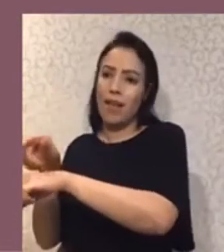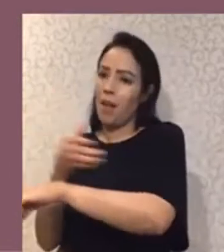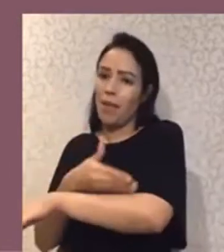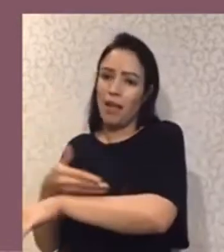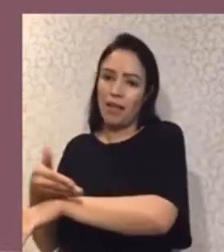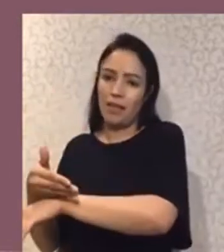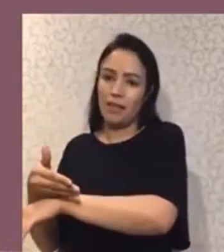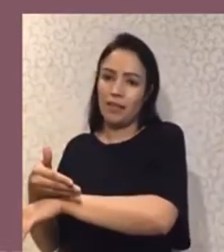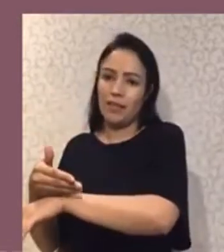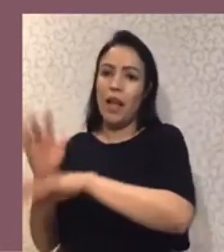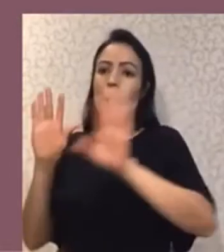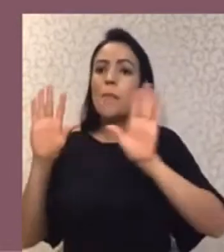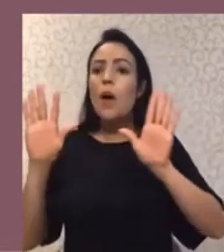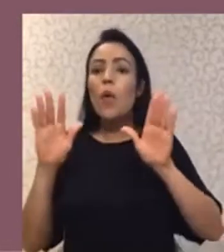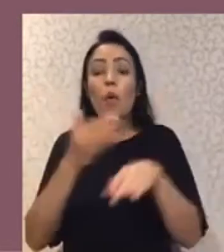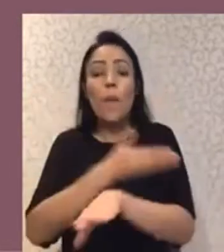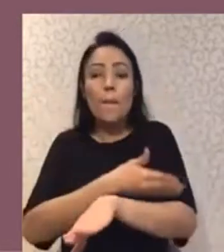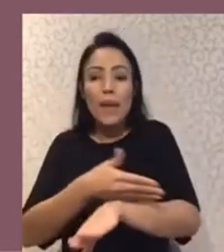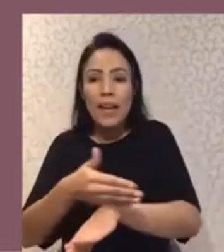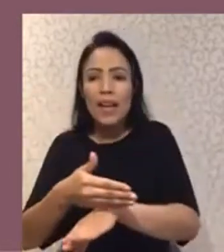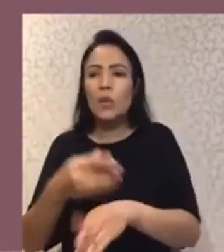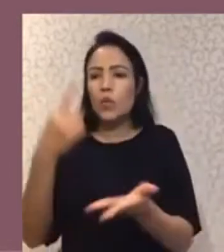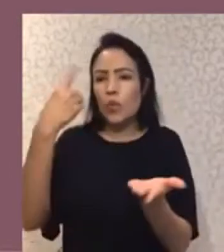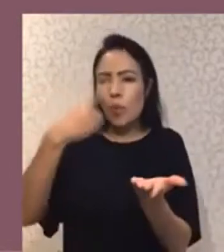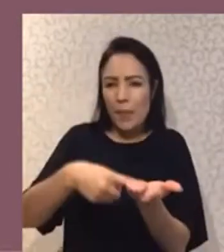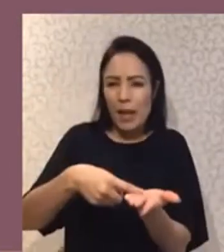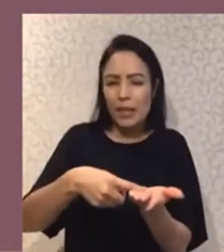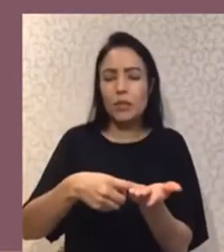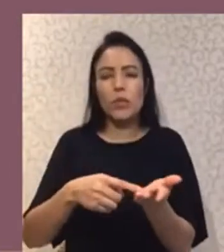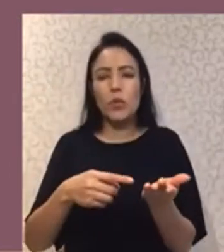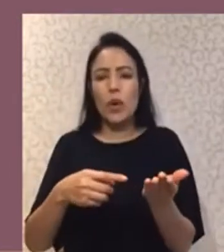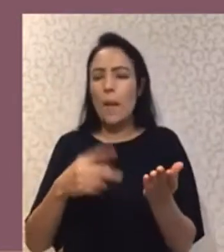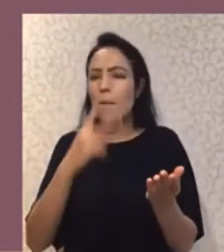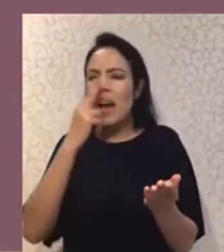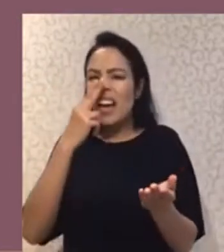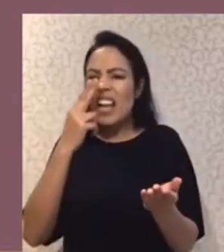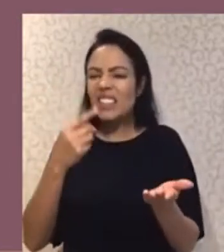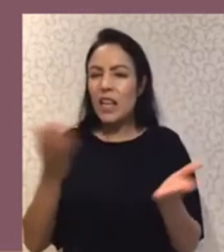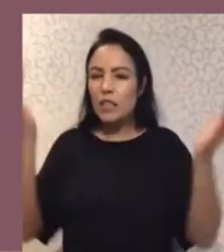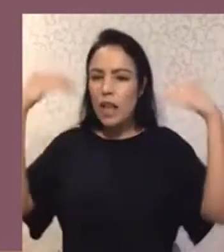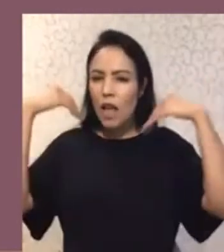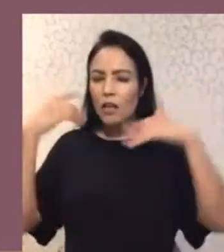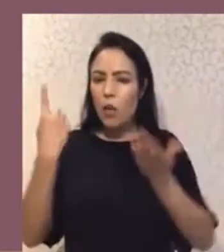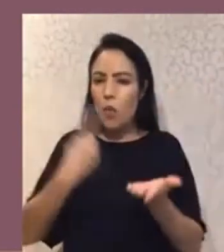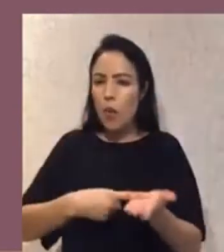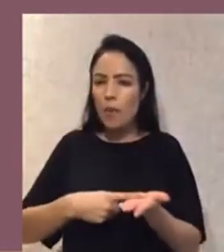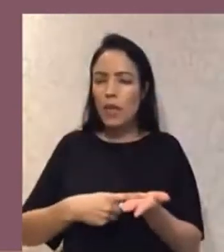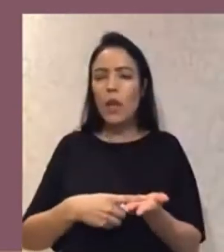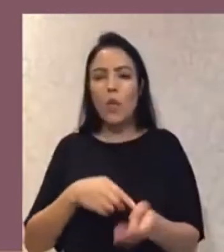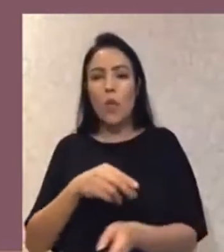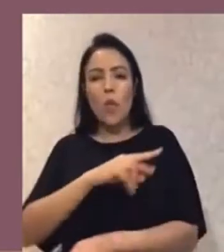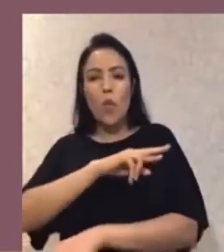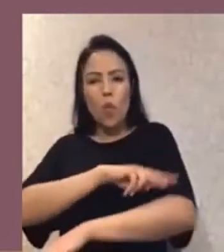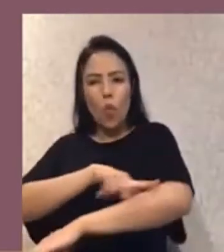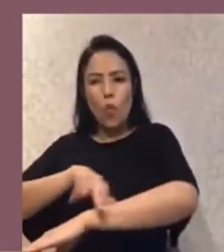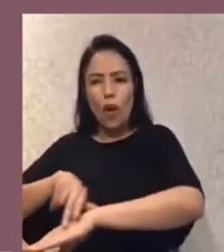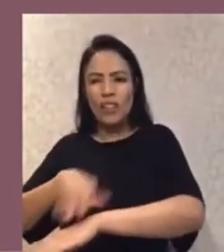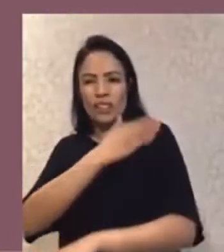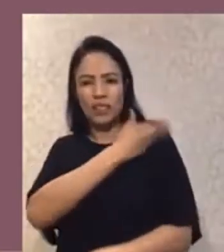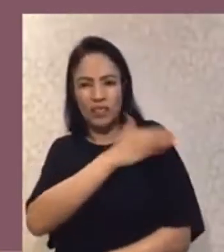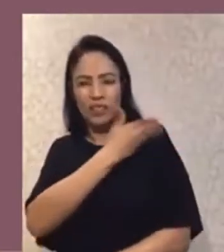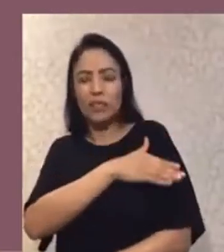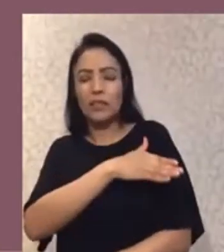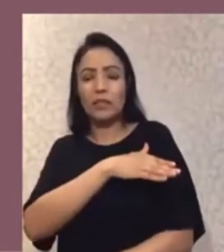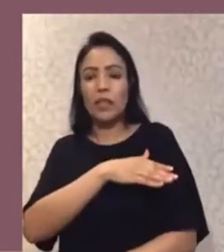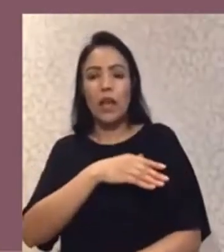tem um pacto com o racista, com o racismo. Mesmo aqueles mais progressistas, ao invés de